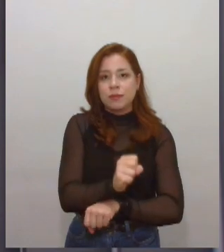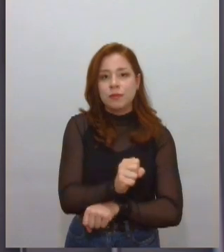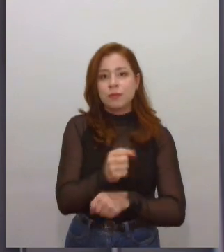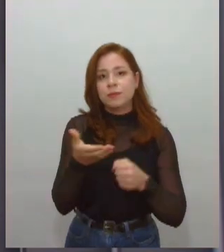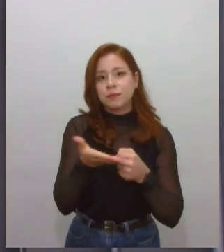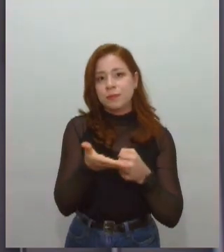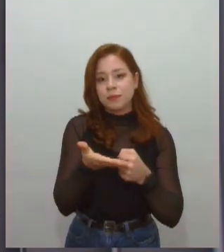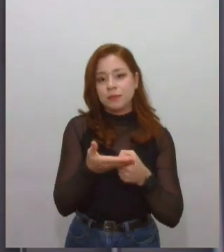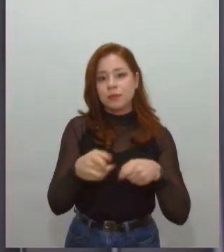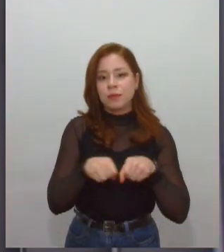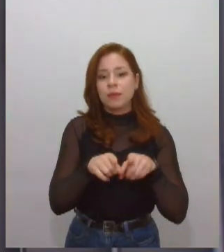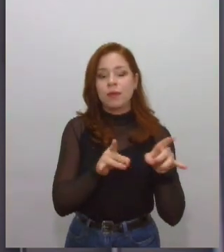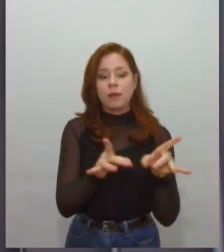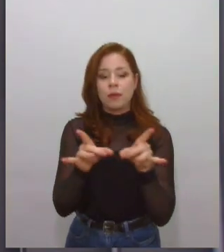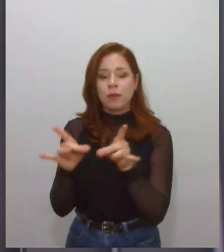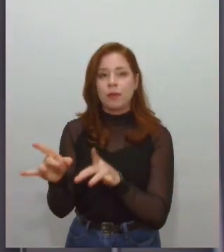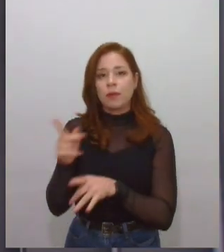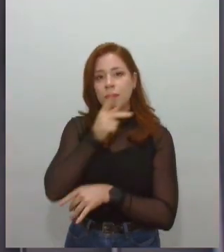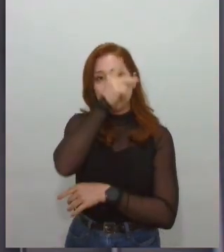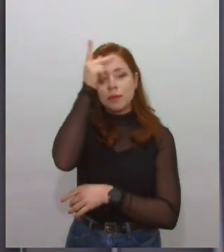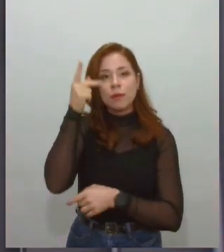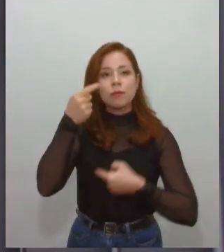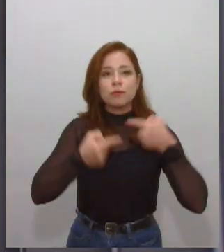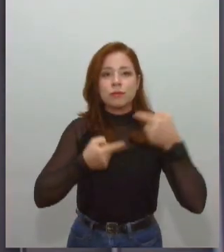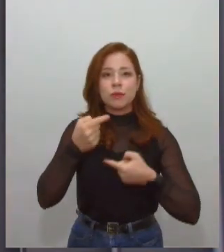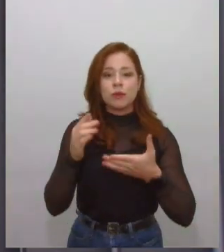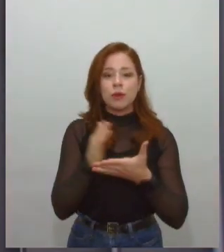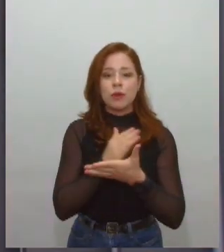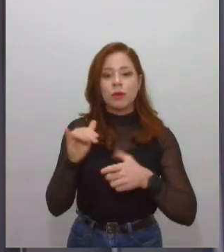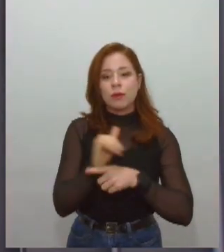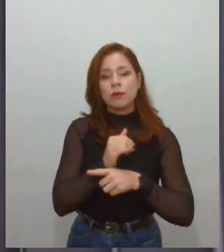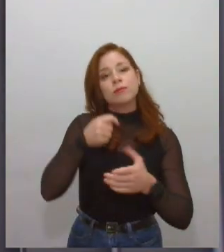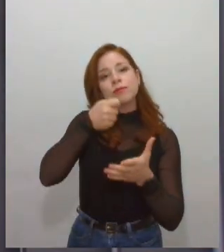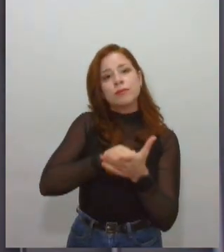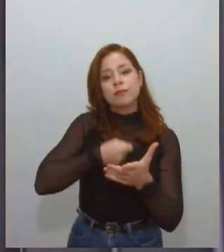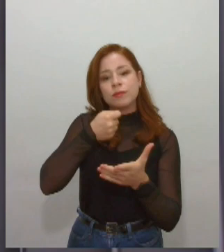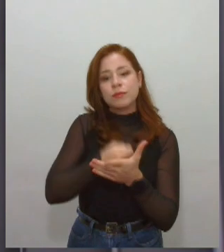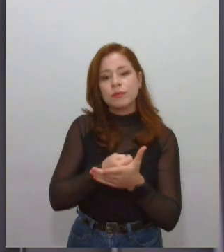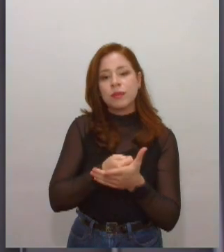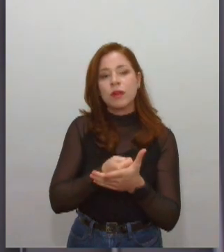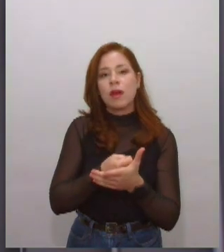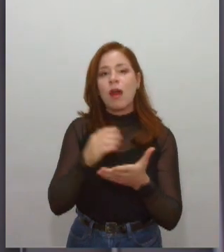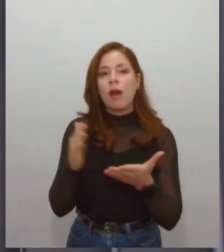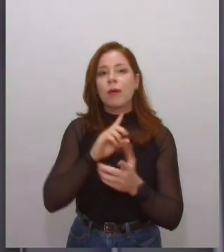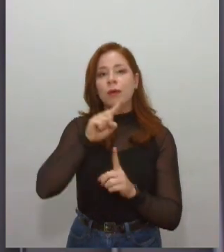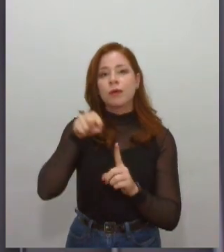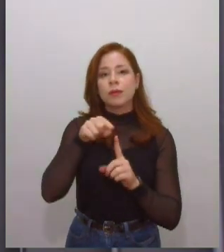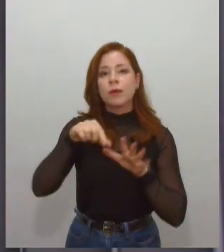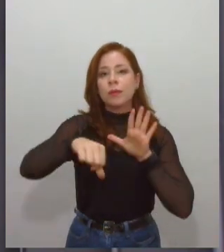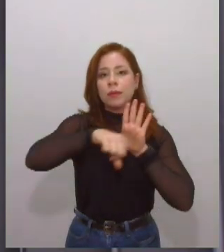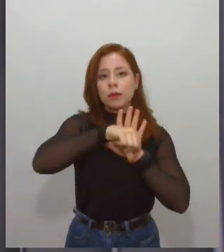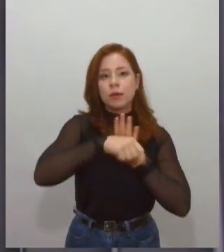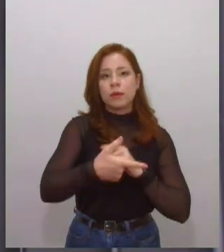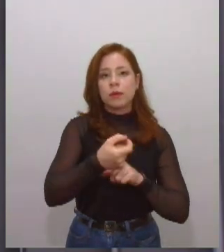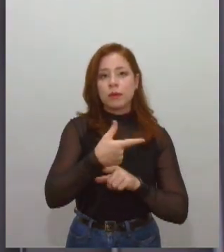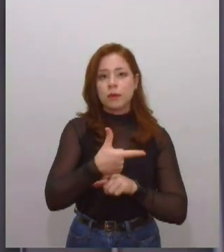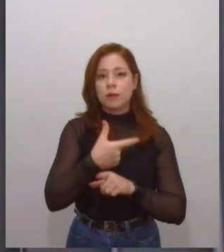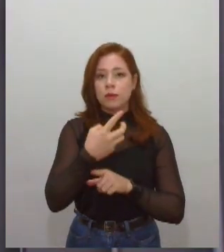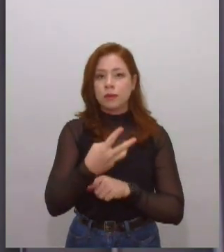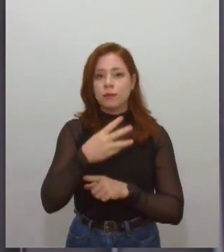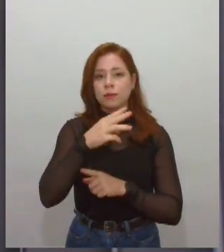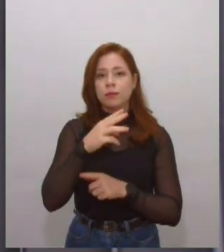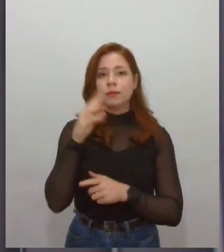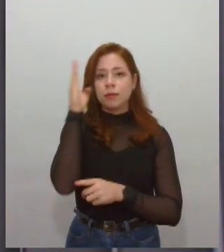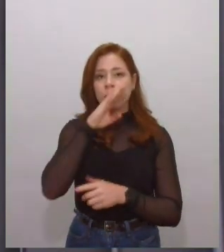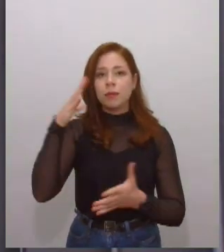Tráfico de Pessoas, que discutiu ações de enfrentamento a esses tipos de crime. Só em 2023, o Brasil resgatou mais de 3